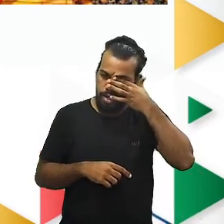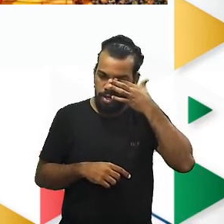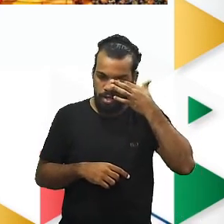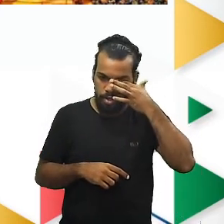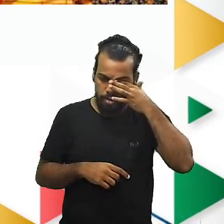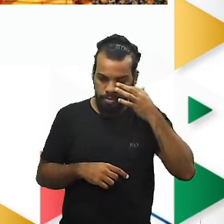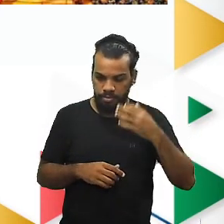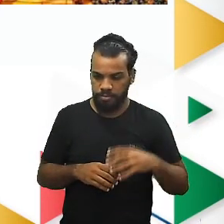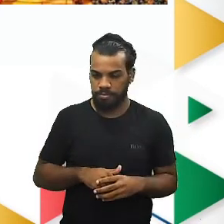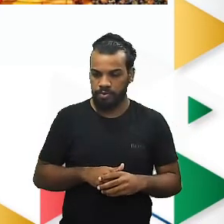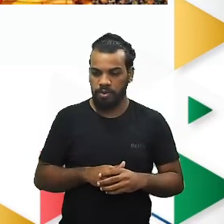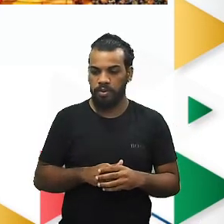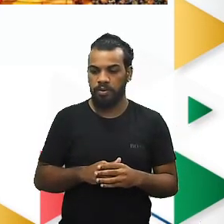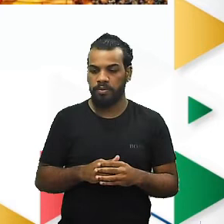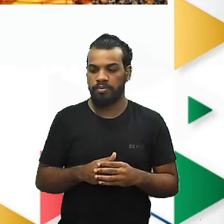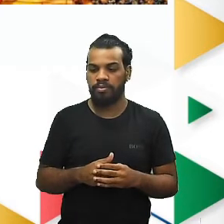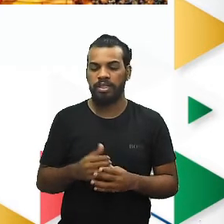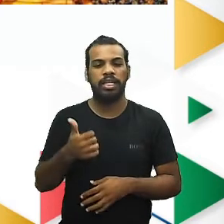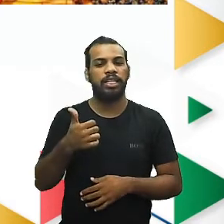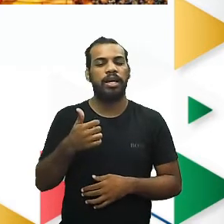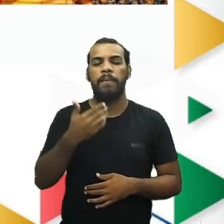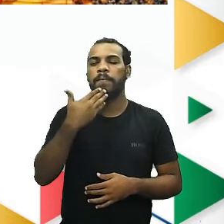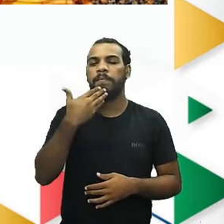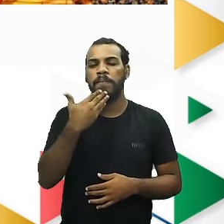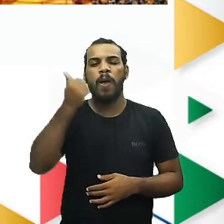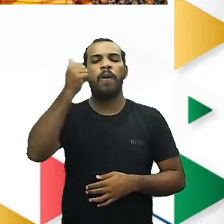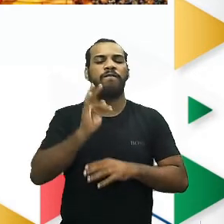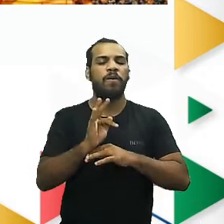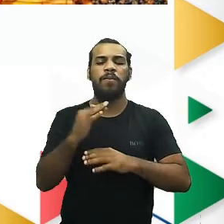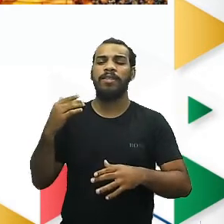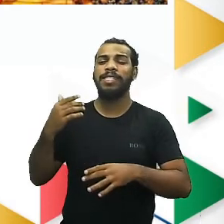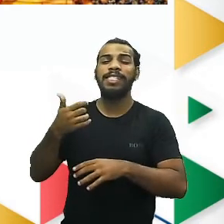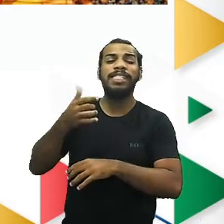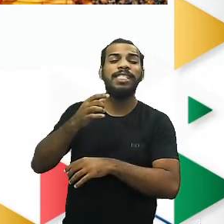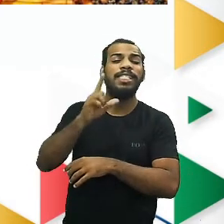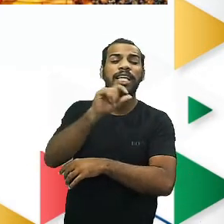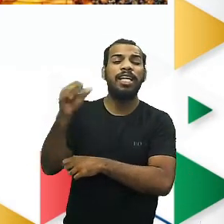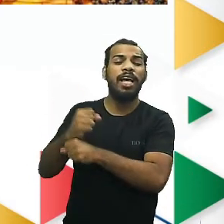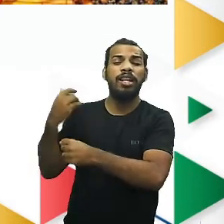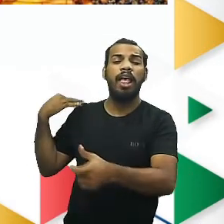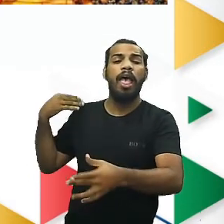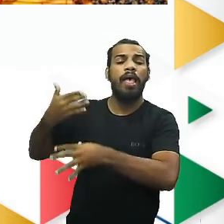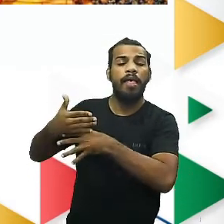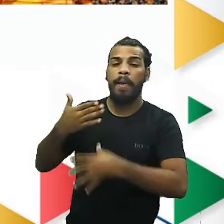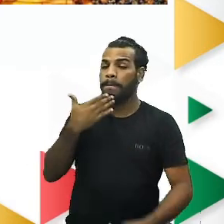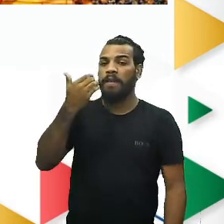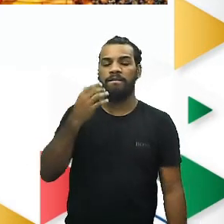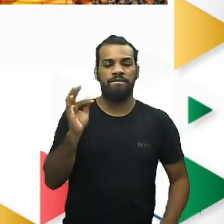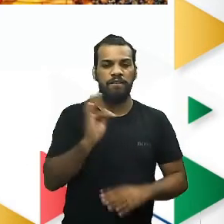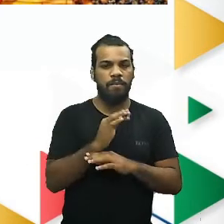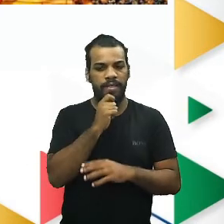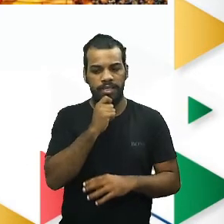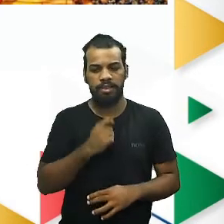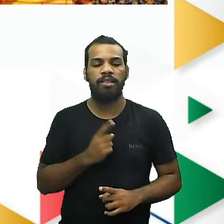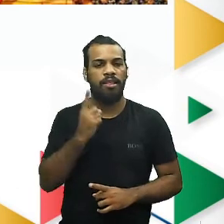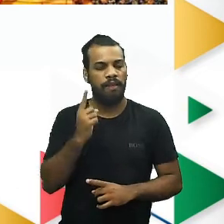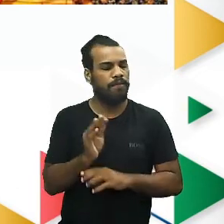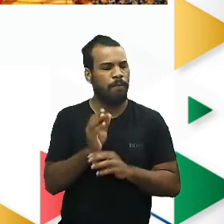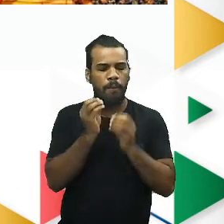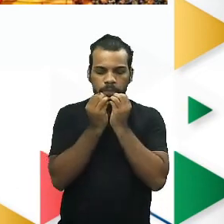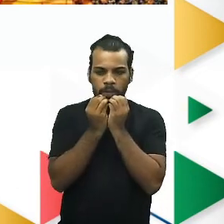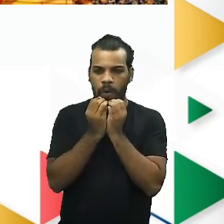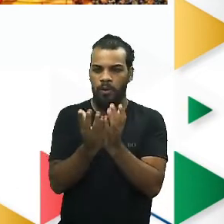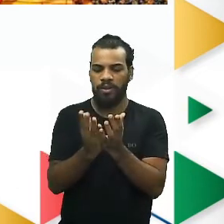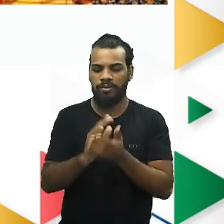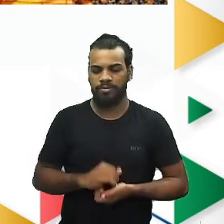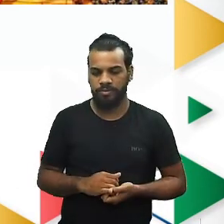10 melhores filmes dos últimos 100 anos pela American Film Institute. Então, quem não assistiu, assista. O filme é maravilhoso, né?